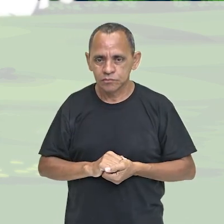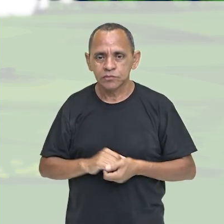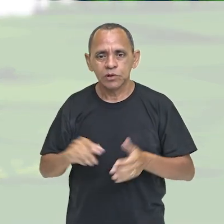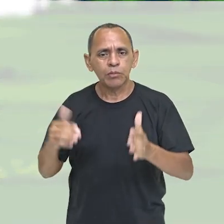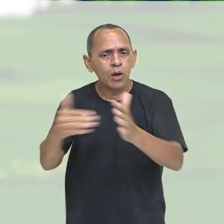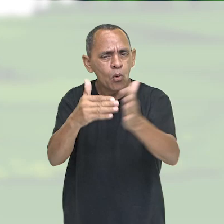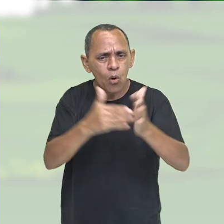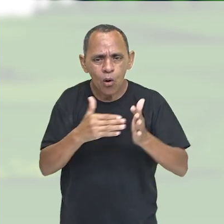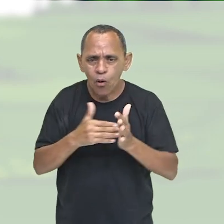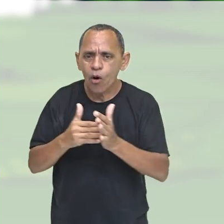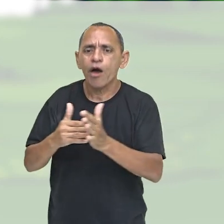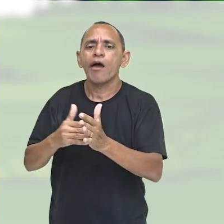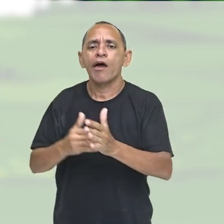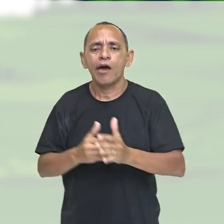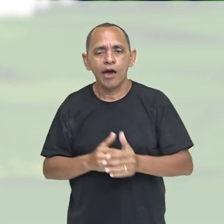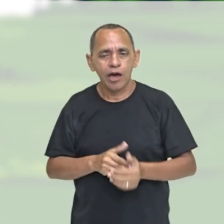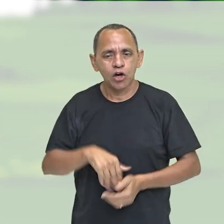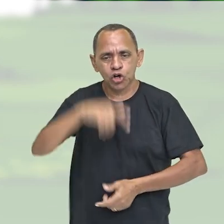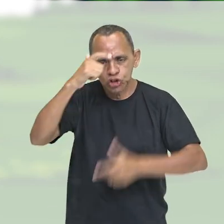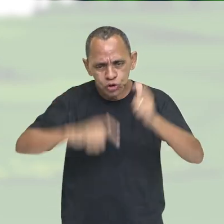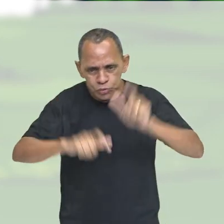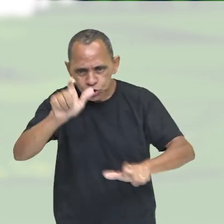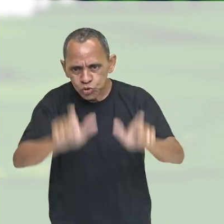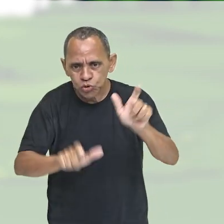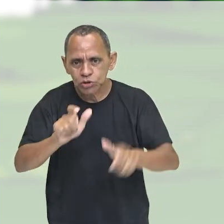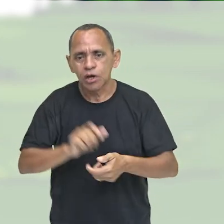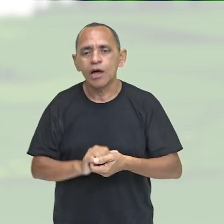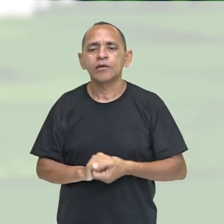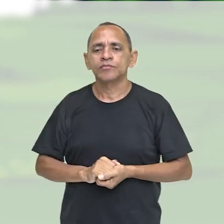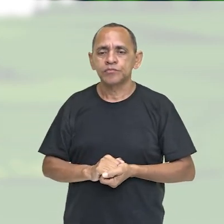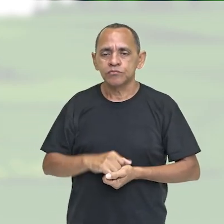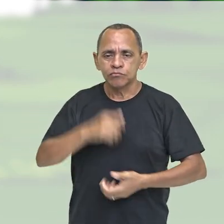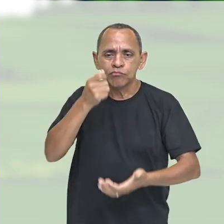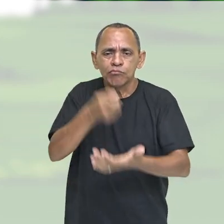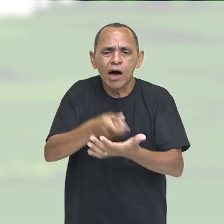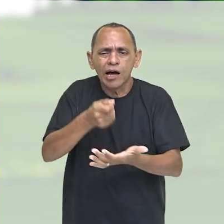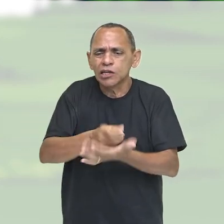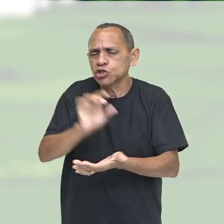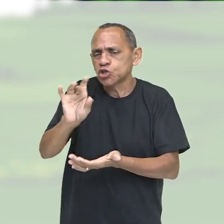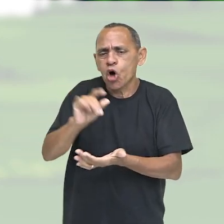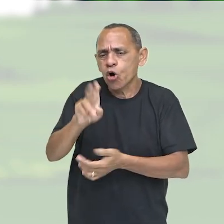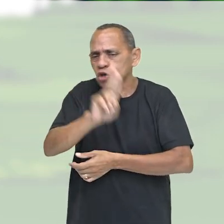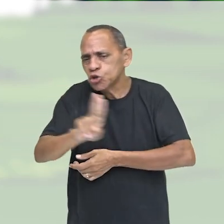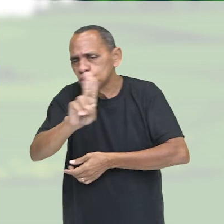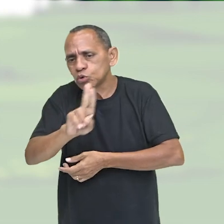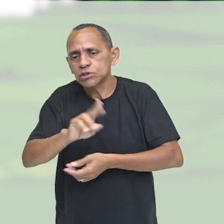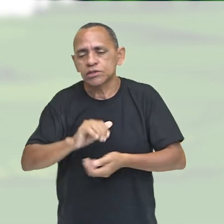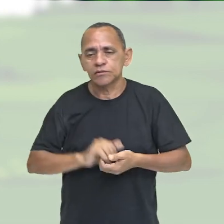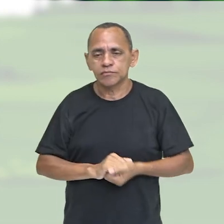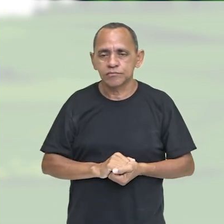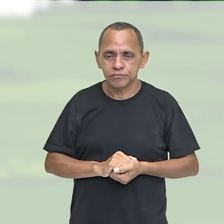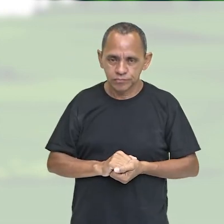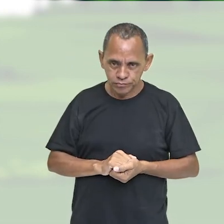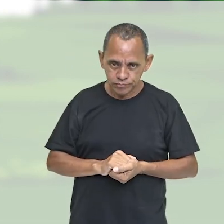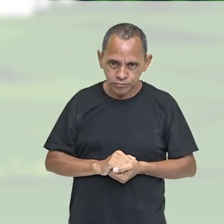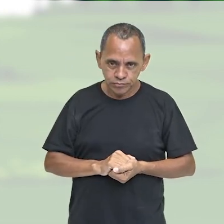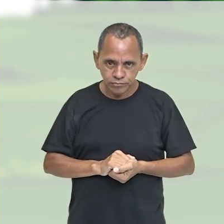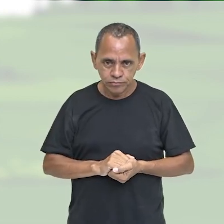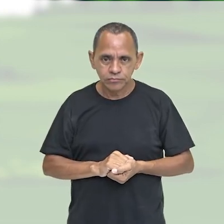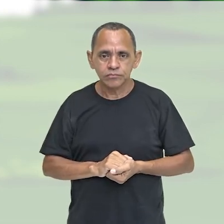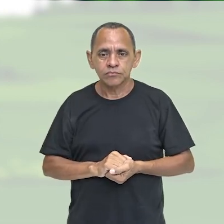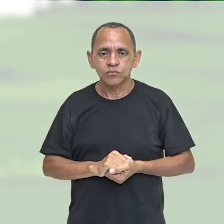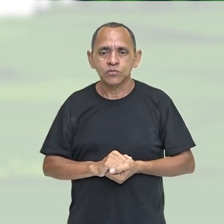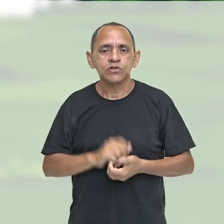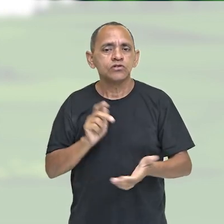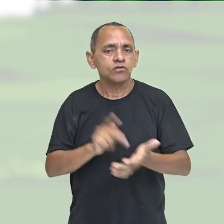consumidor. Dessa forma, o cliente paga somente se houver débito, ou seja, em casos em que o cliente consumiu mais energia do que gerou.